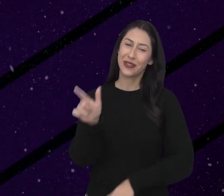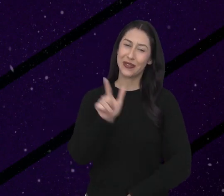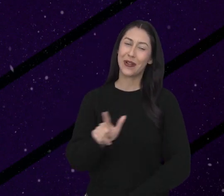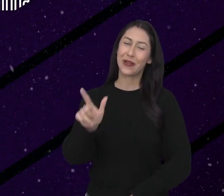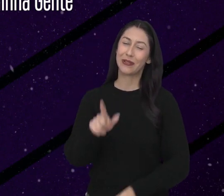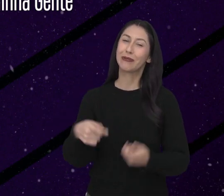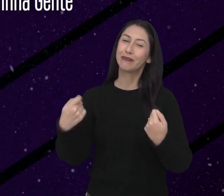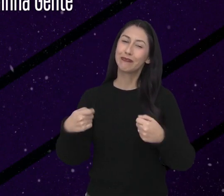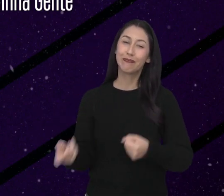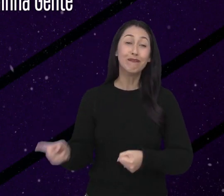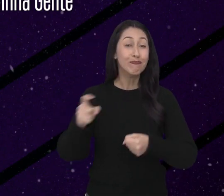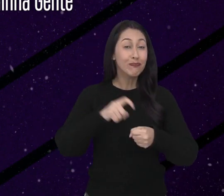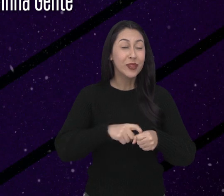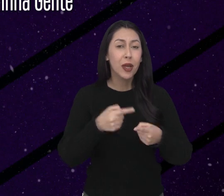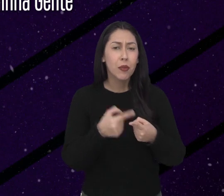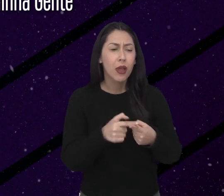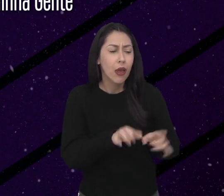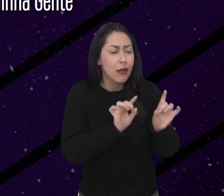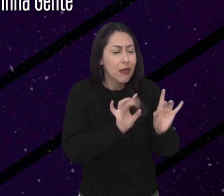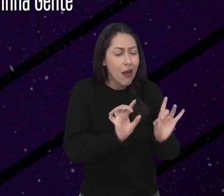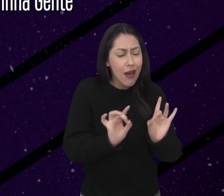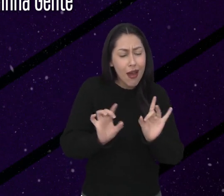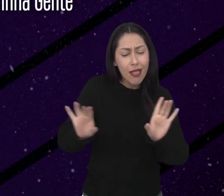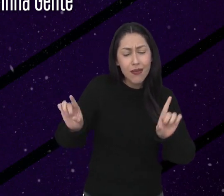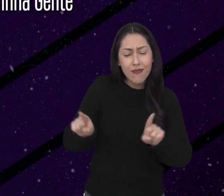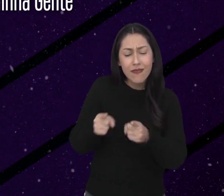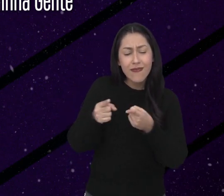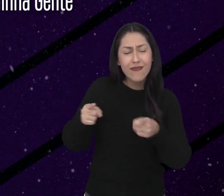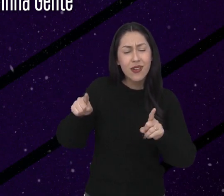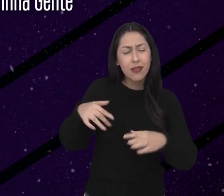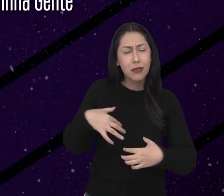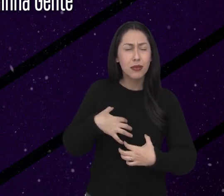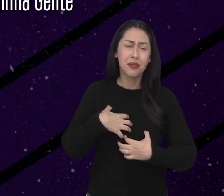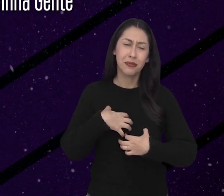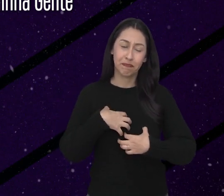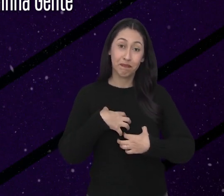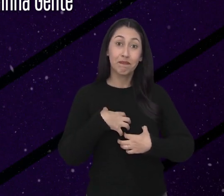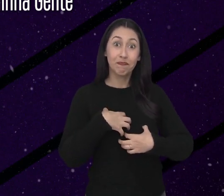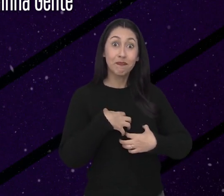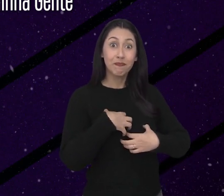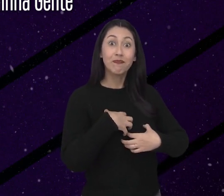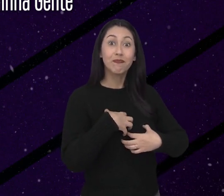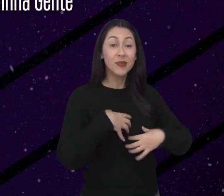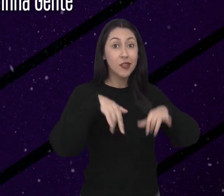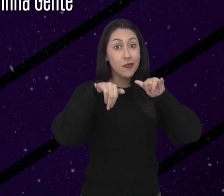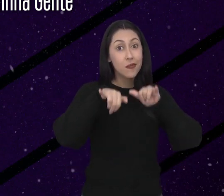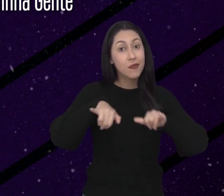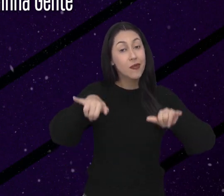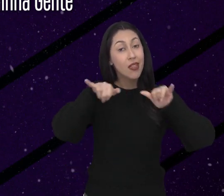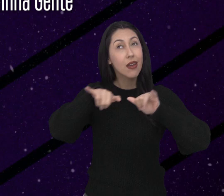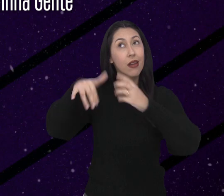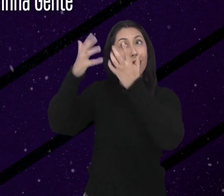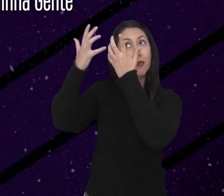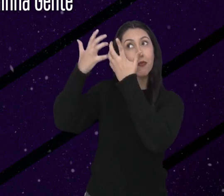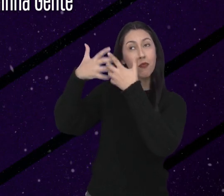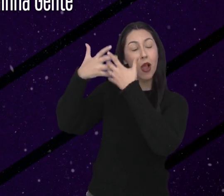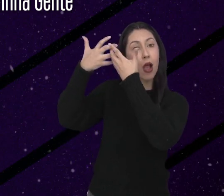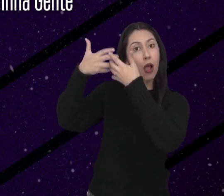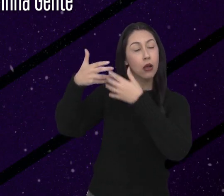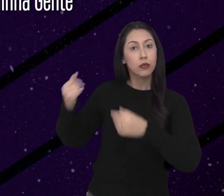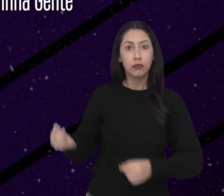voltar porque cada uma de suas composições bate direto no nosso coração trazendo mensagens e reflexões